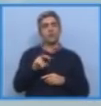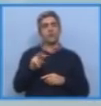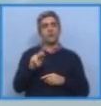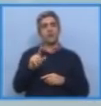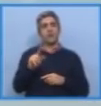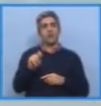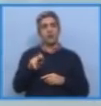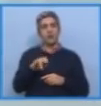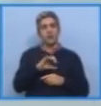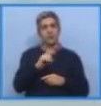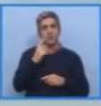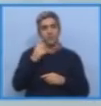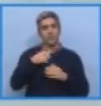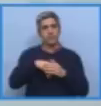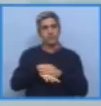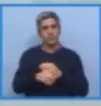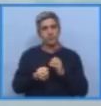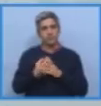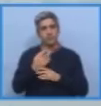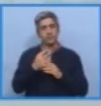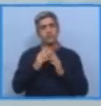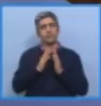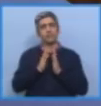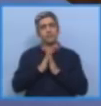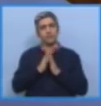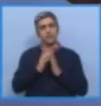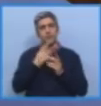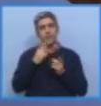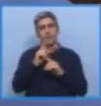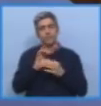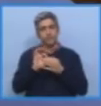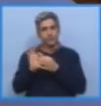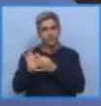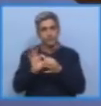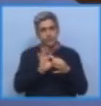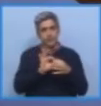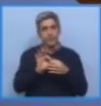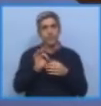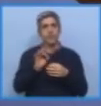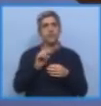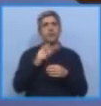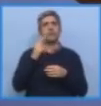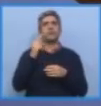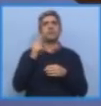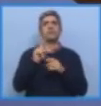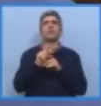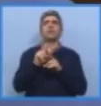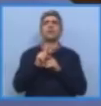uma raiz, digamos, quase fundacional do Sacramento da Reconciliação, que é algo a